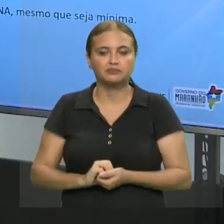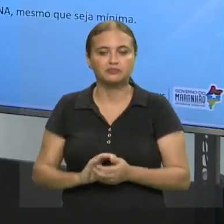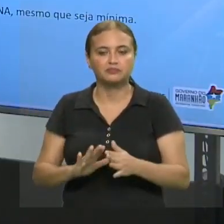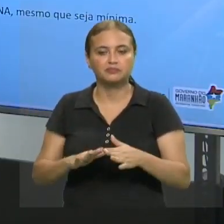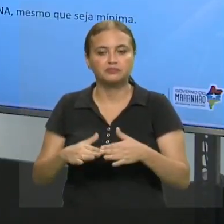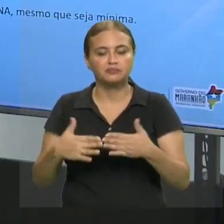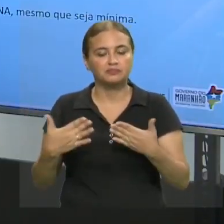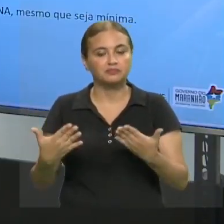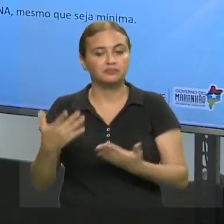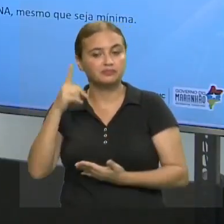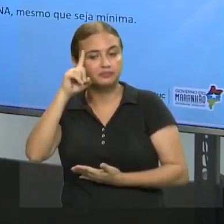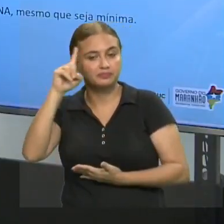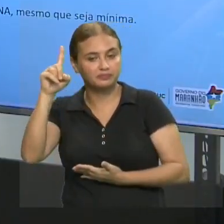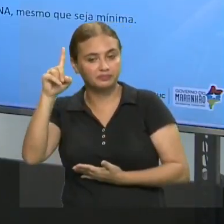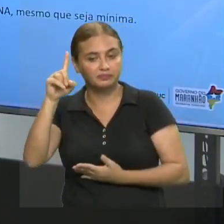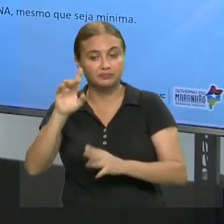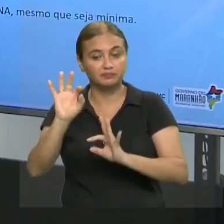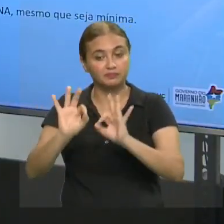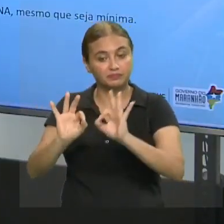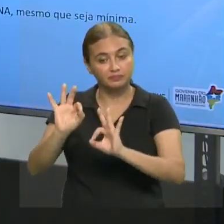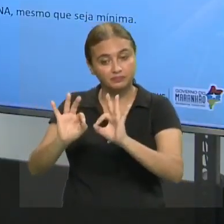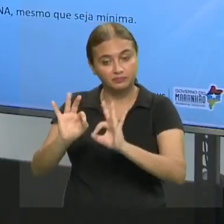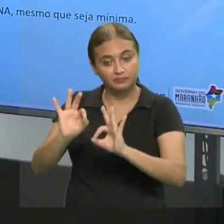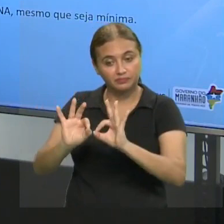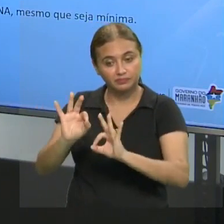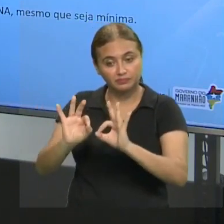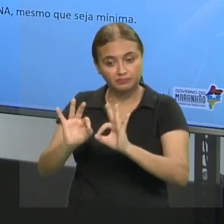dia. E você vai montar, né,